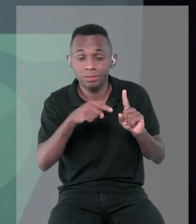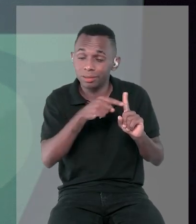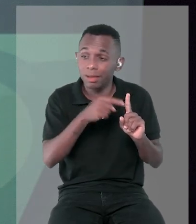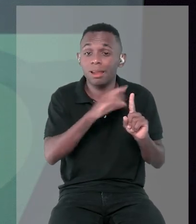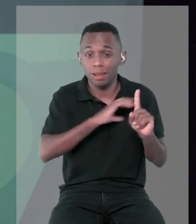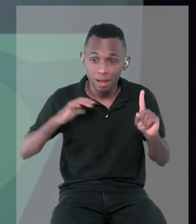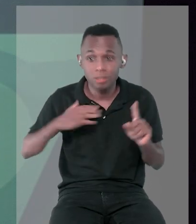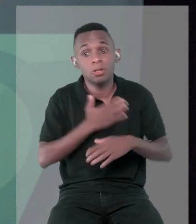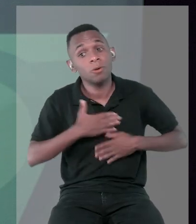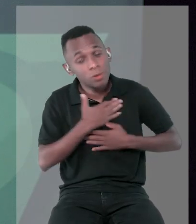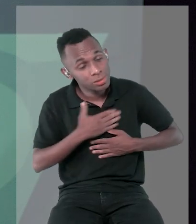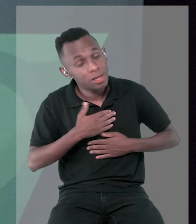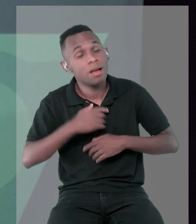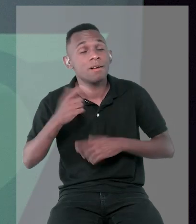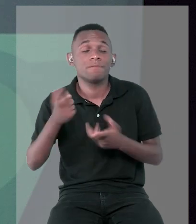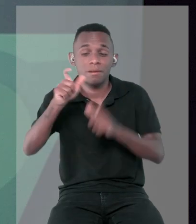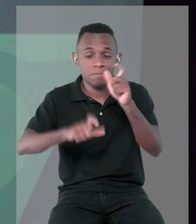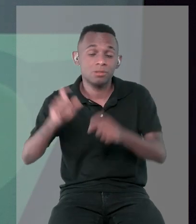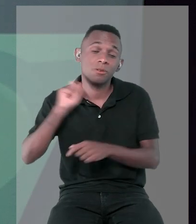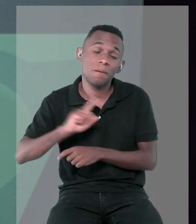de mineiros, temos isso em comum, né?